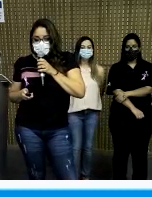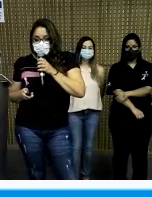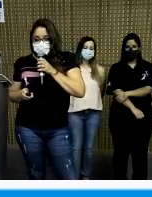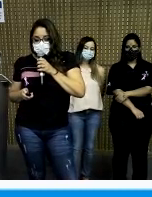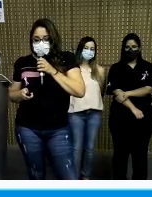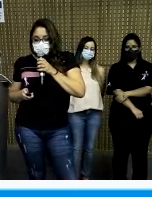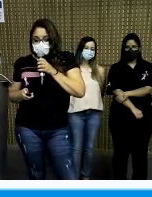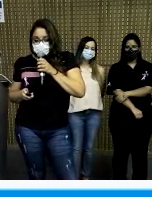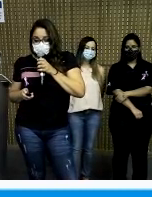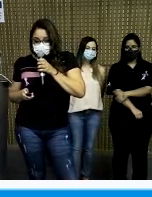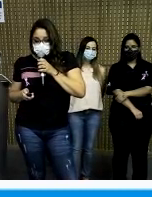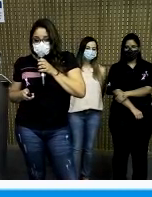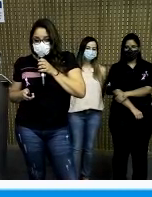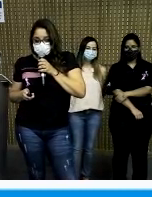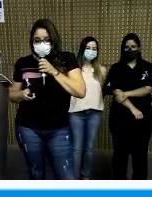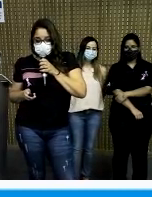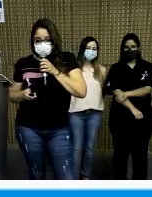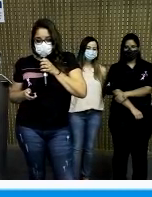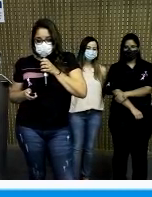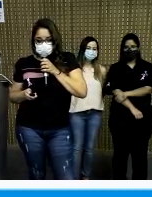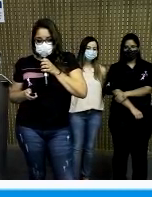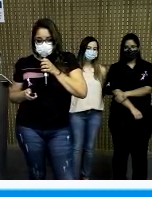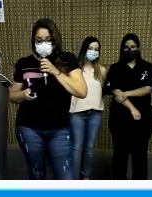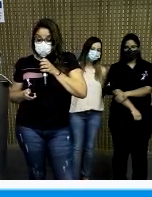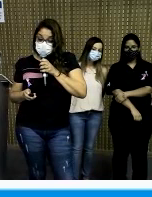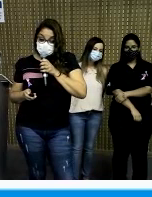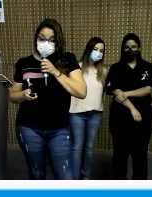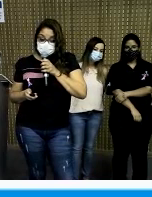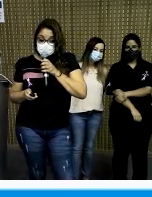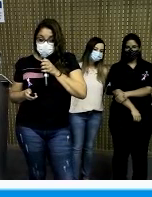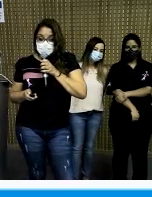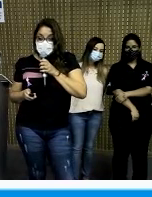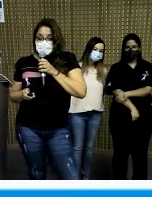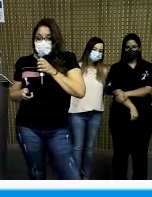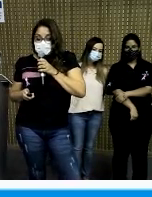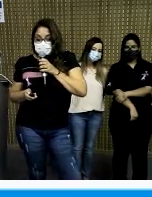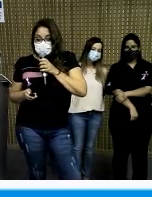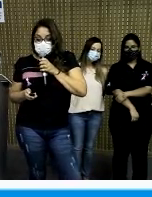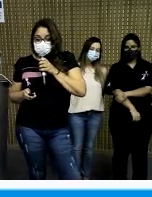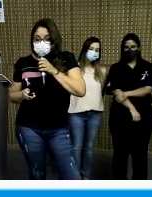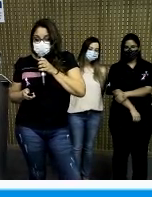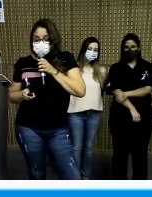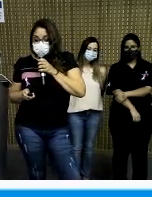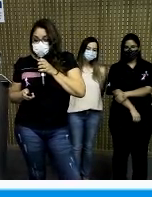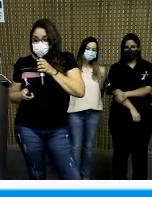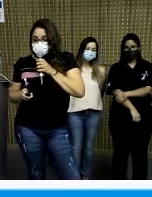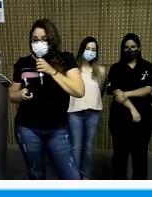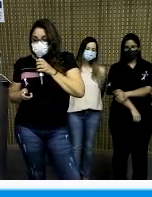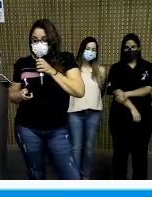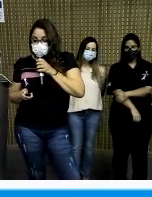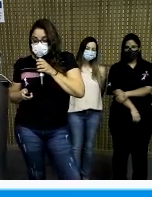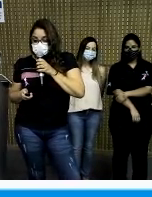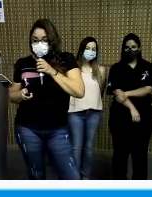né, da puericultura, as crianças menores no caso de 0 a 2 anos, 11 meses,